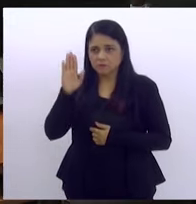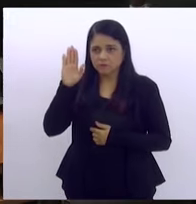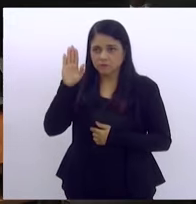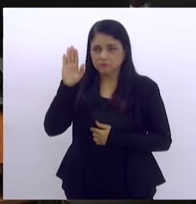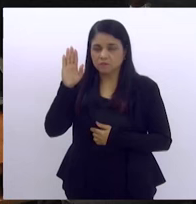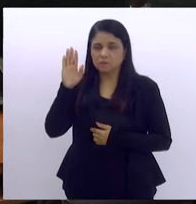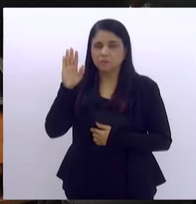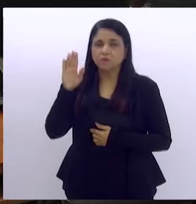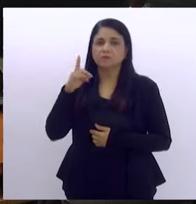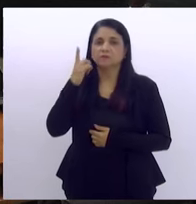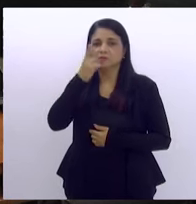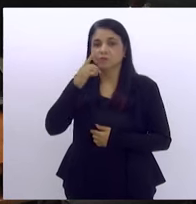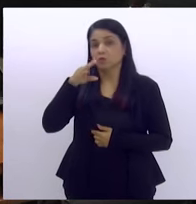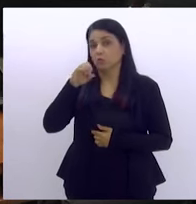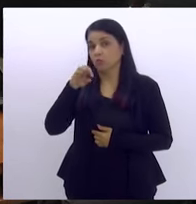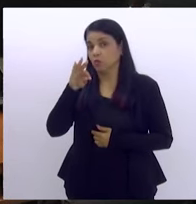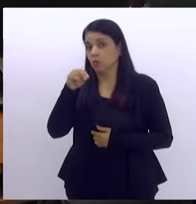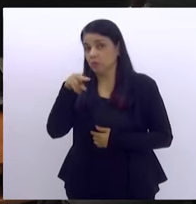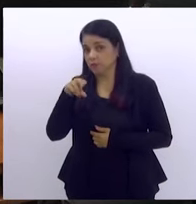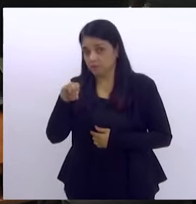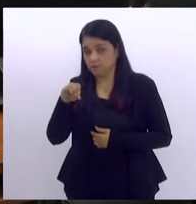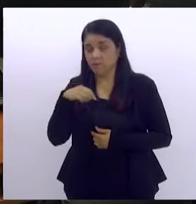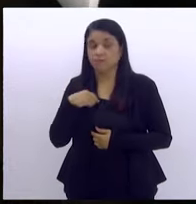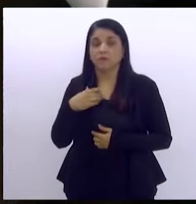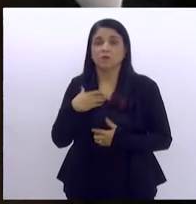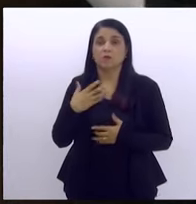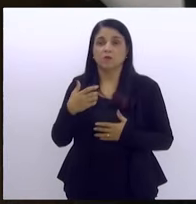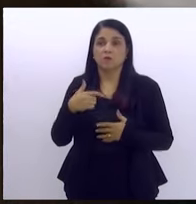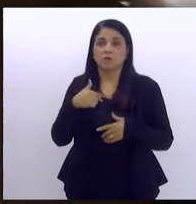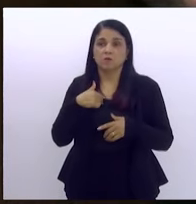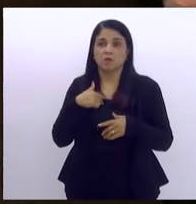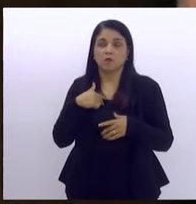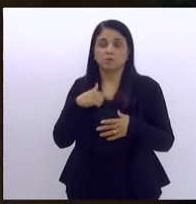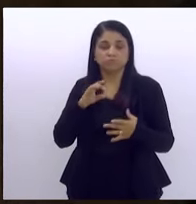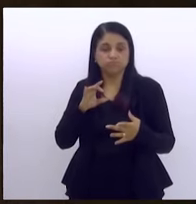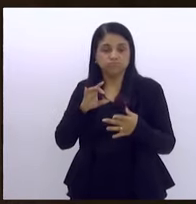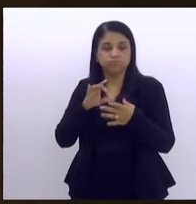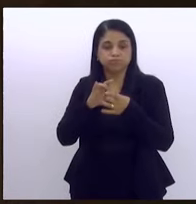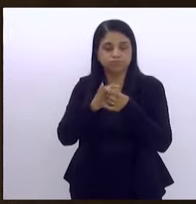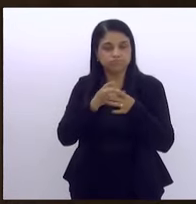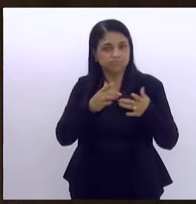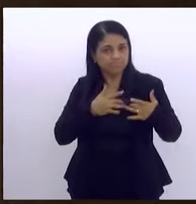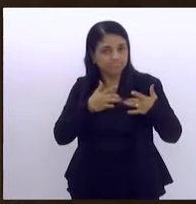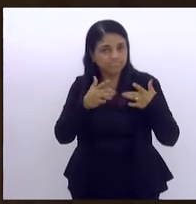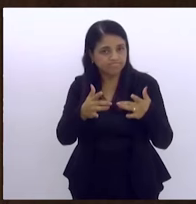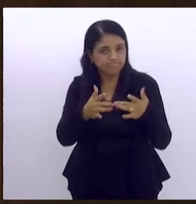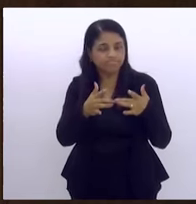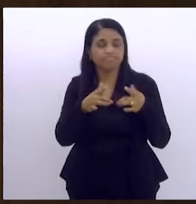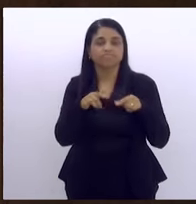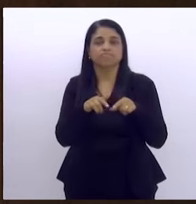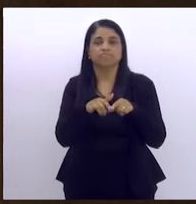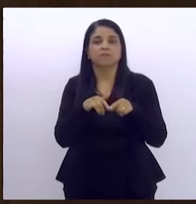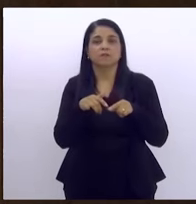Eu quero me solidarizar e que conste nos anais desta casa, não